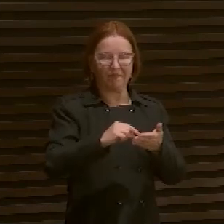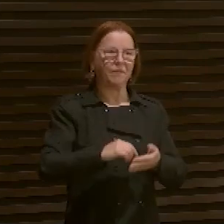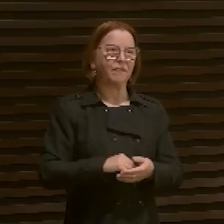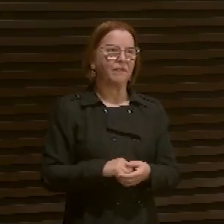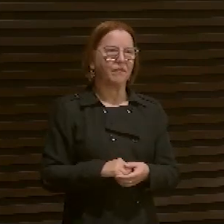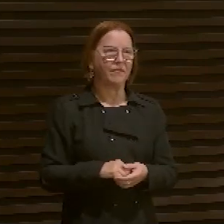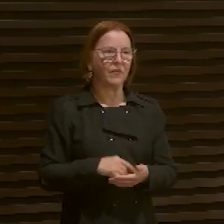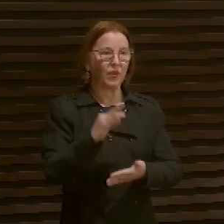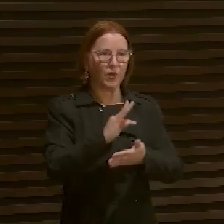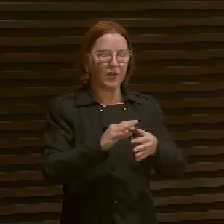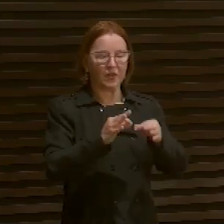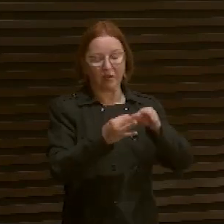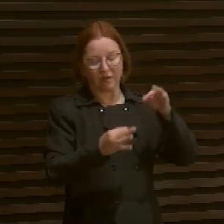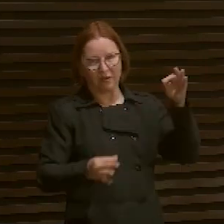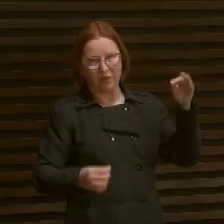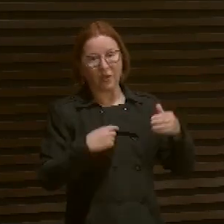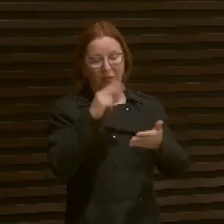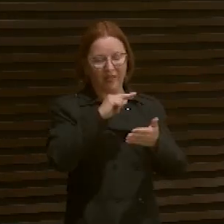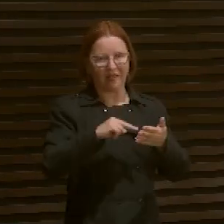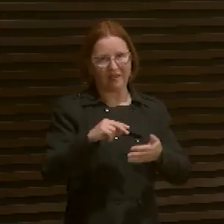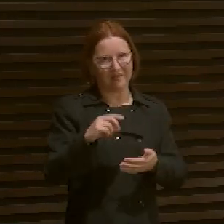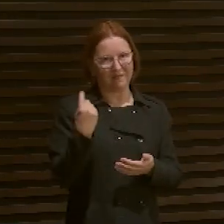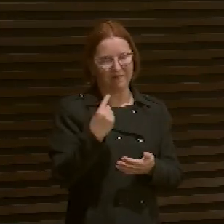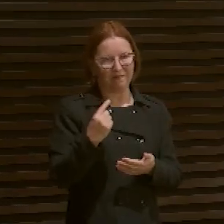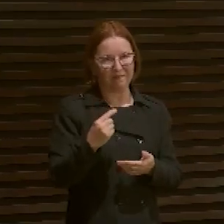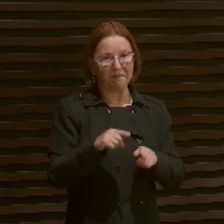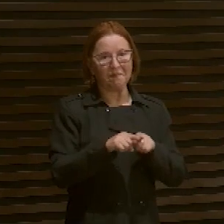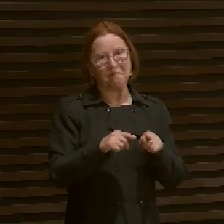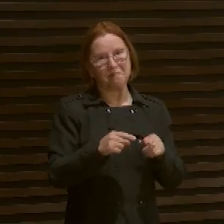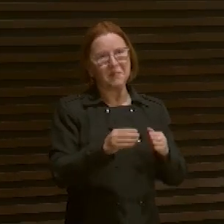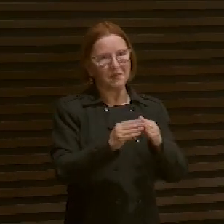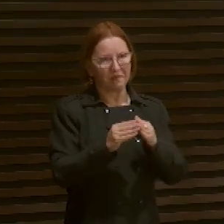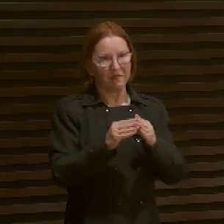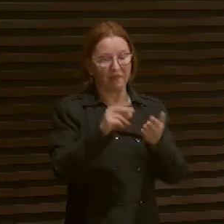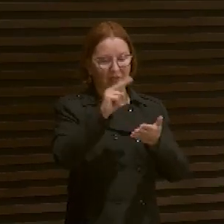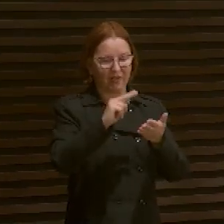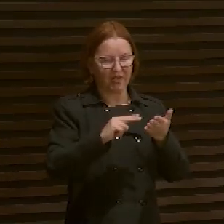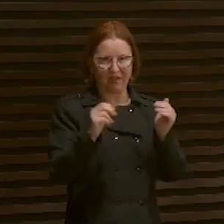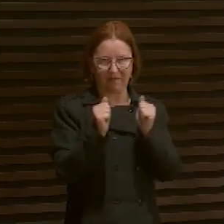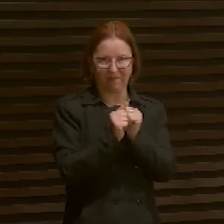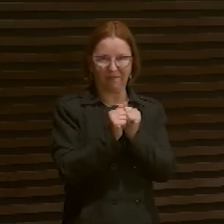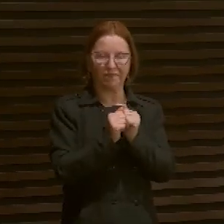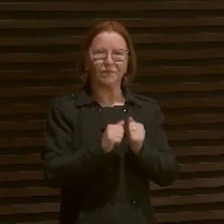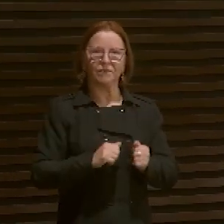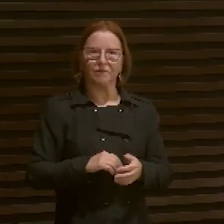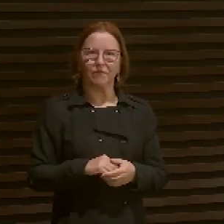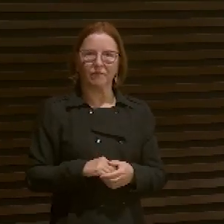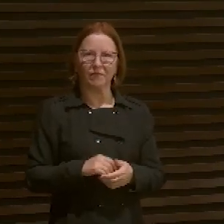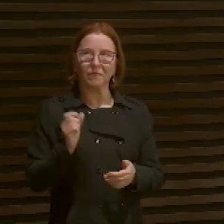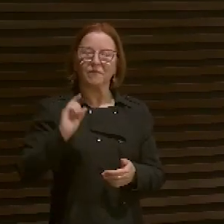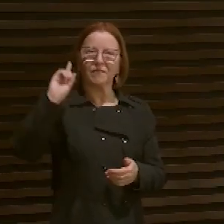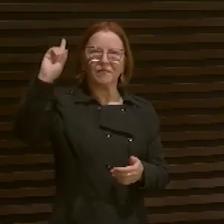texto é longo, meus irmãos, eu farei a leitura sozinho, mas eu peço que os irmãos acompanhem pela tela, tá? A palavra